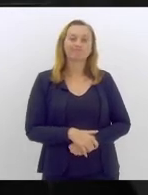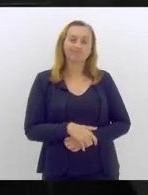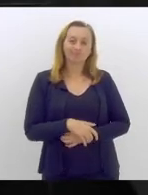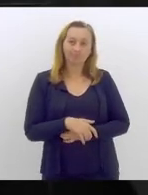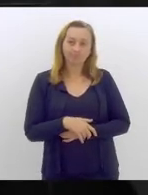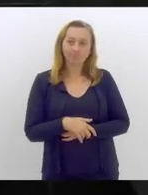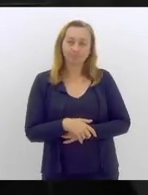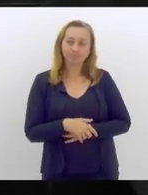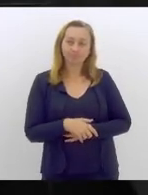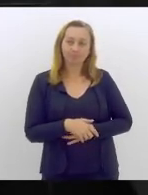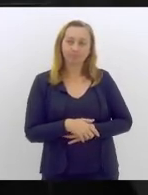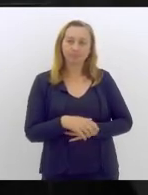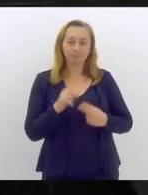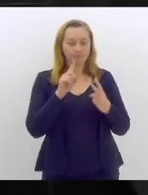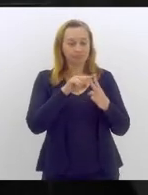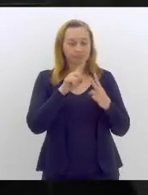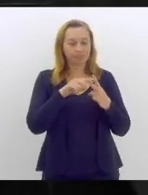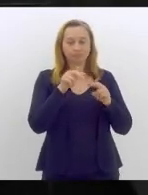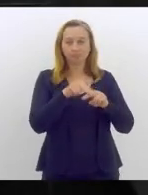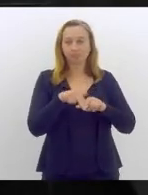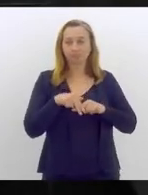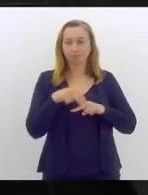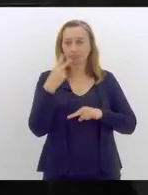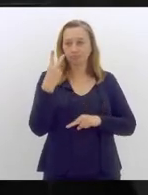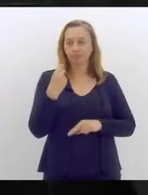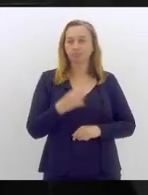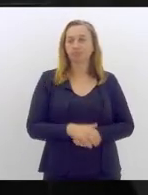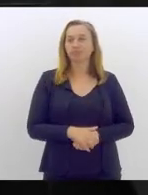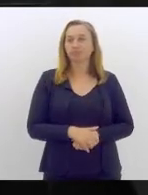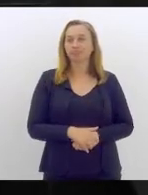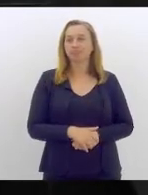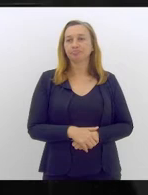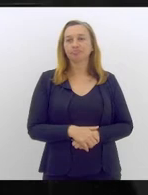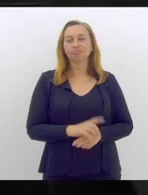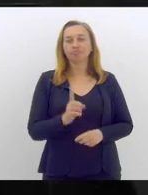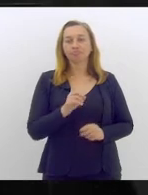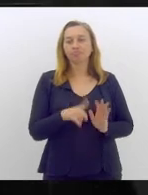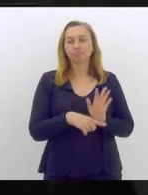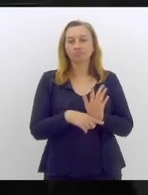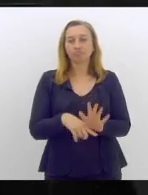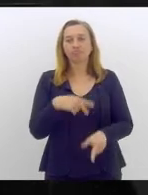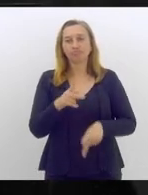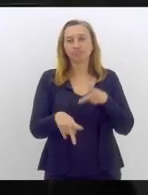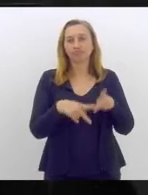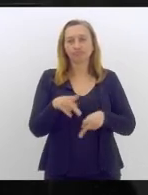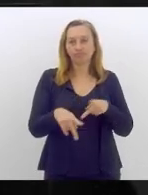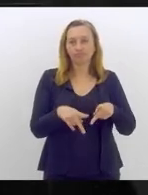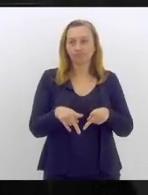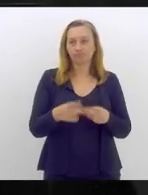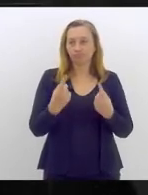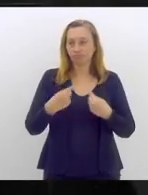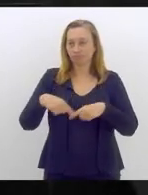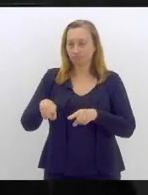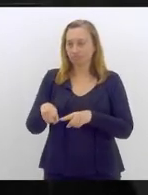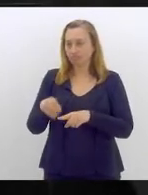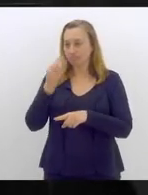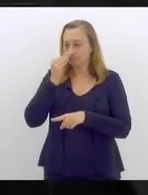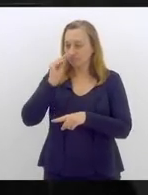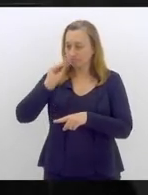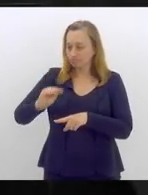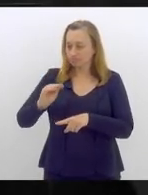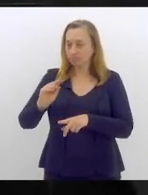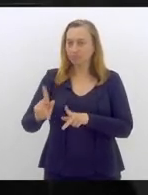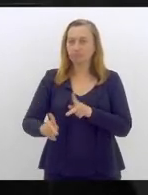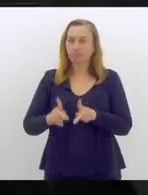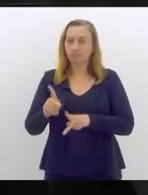colapso por duas grandes razões por um lado que não atende a população ao contrário a população é maltratada